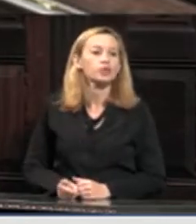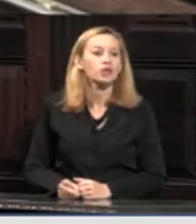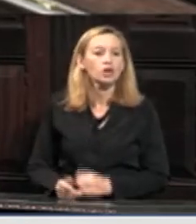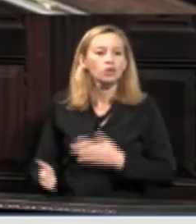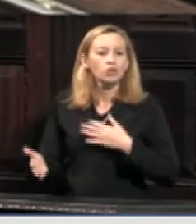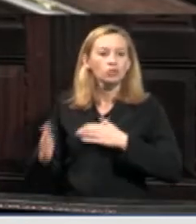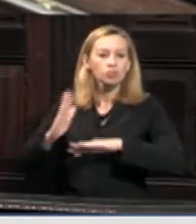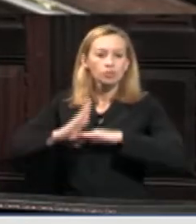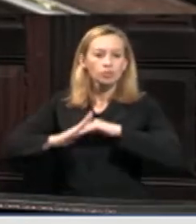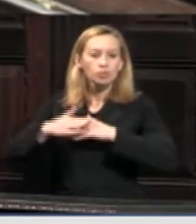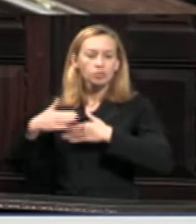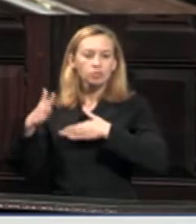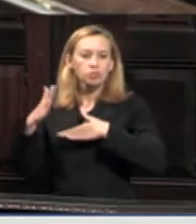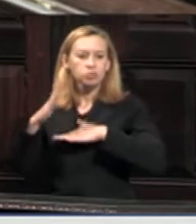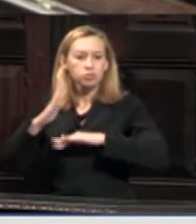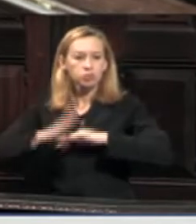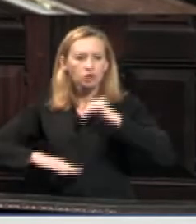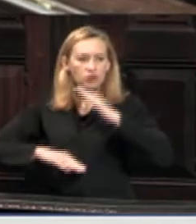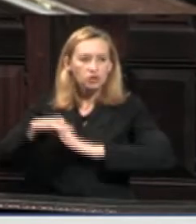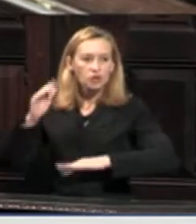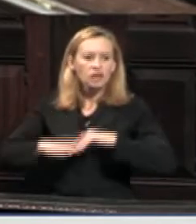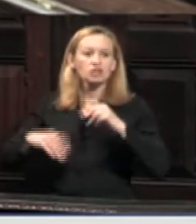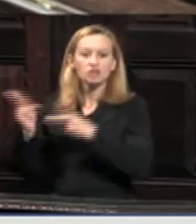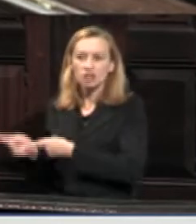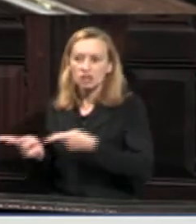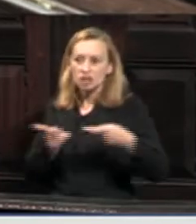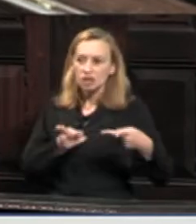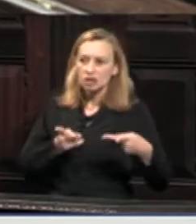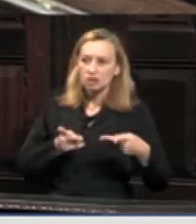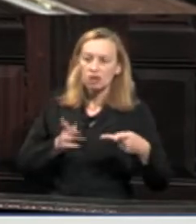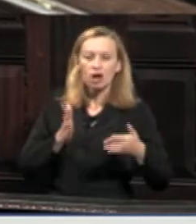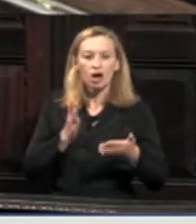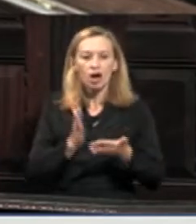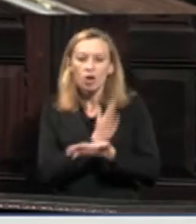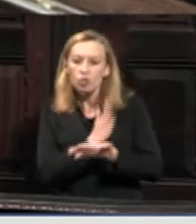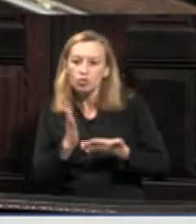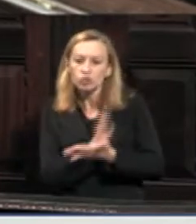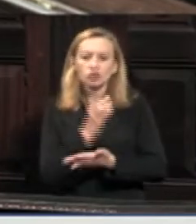estão visitando, né, alguns gabinetes, visitaram o nosso gabinete,